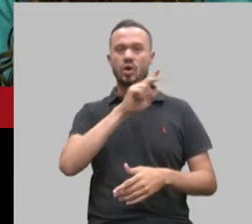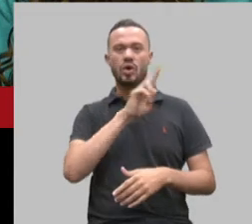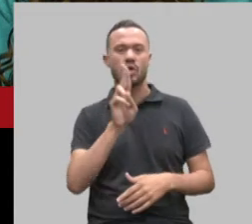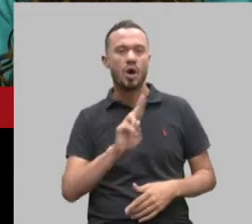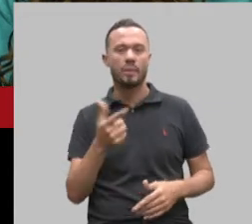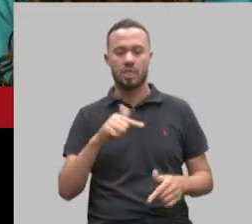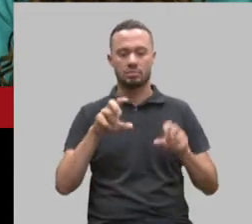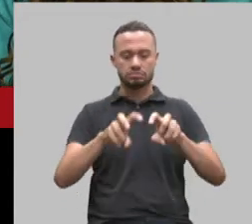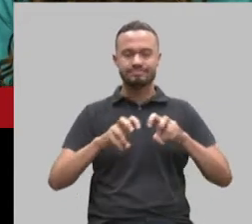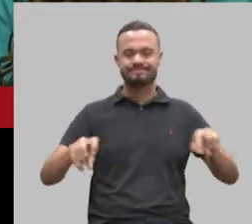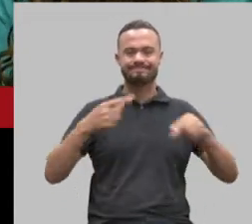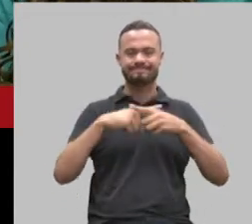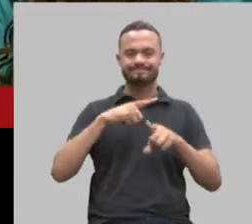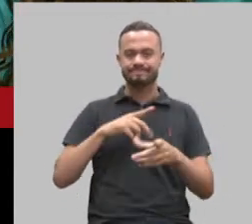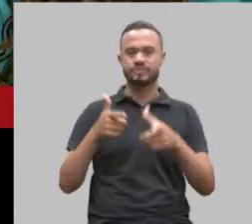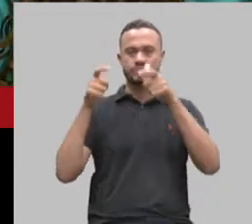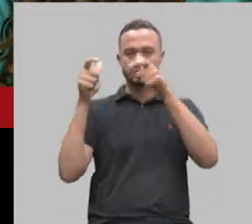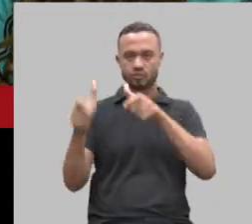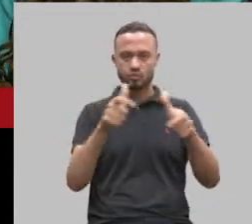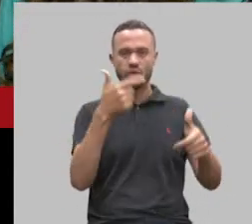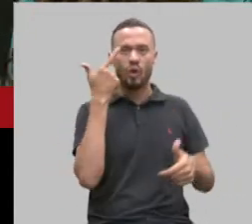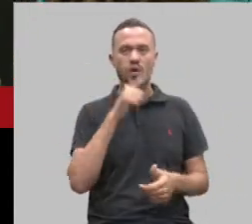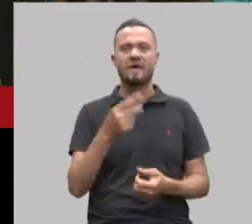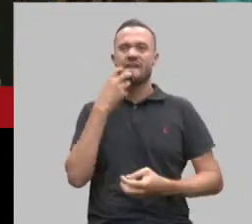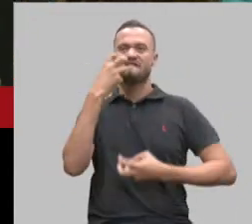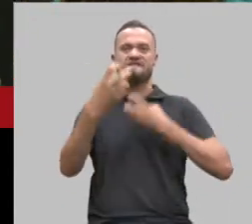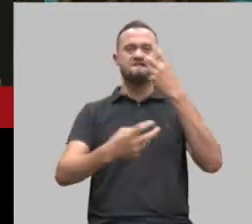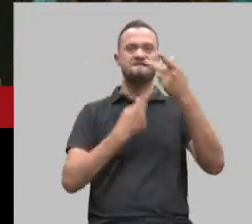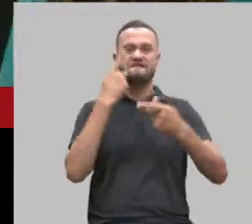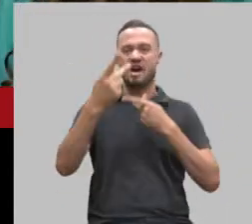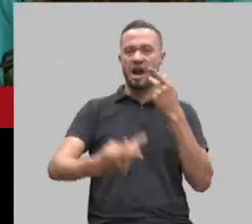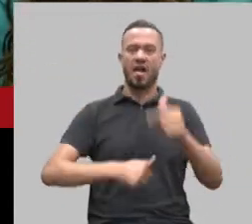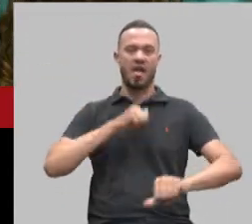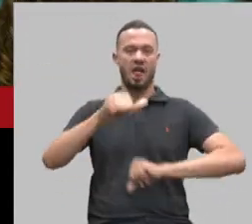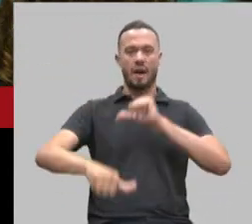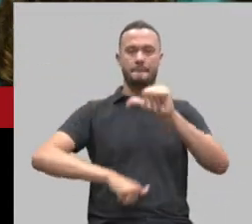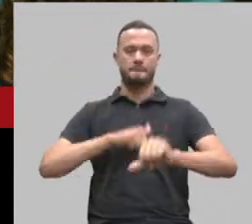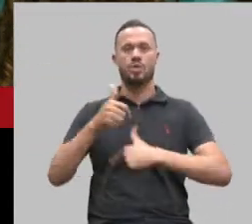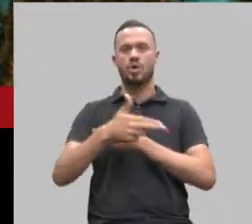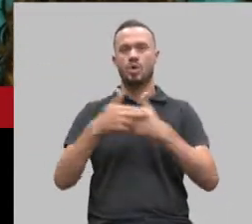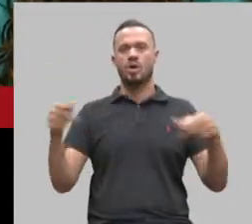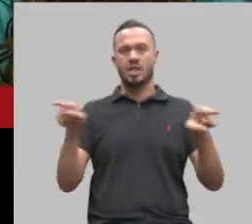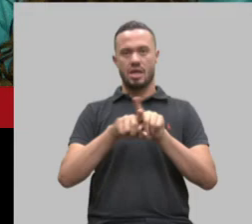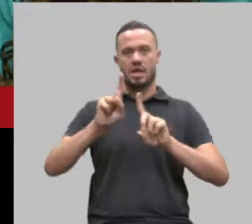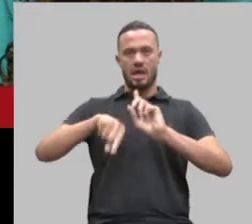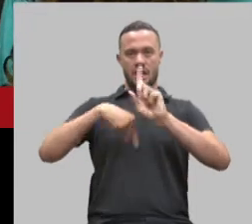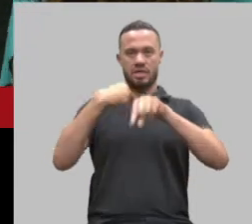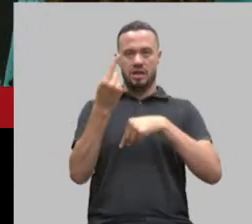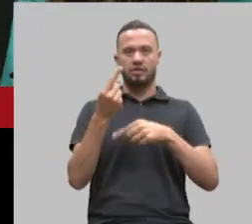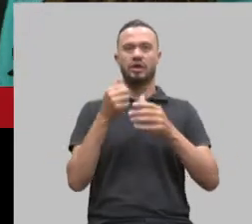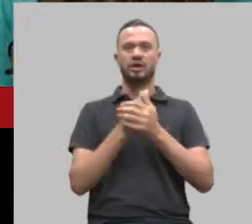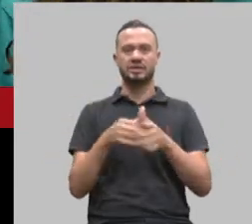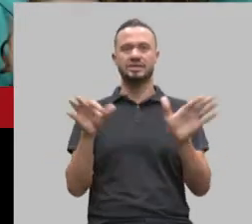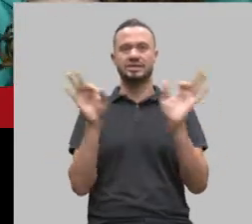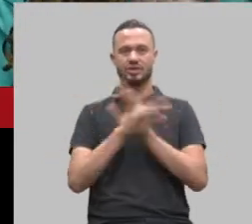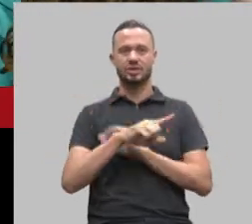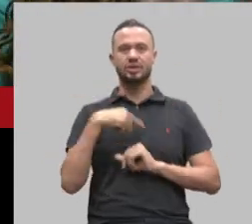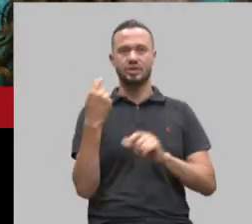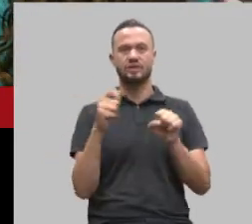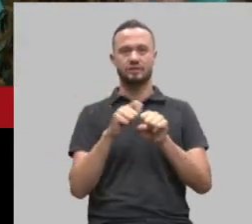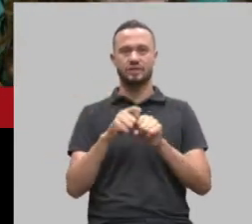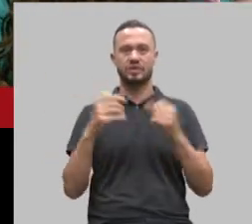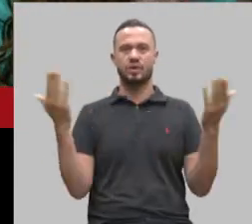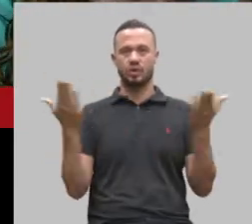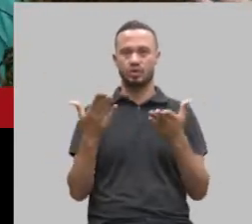possuem lugares em que fala mudança atividade e de fato transformações é isso que nós estamos fazendo é esse o nosso